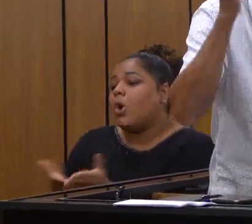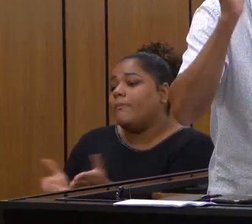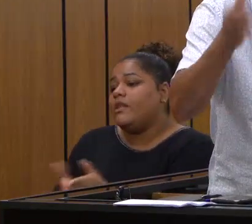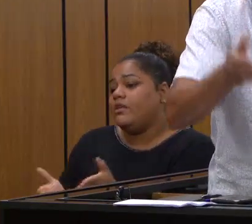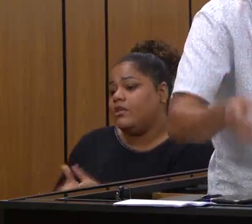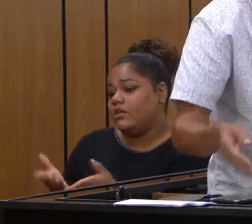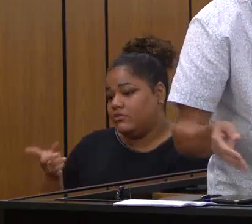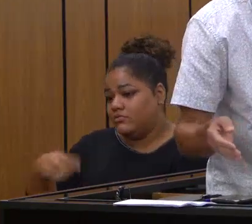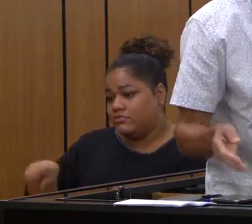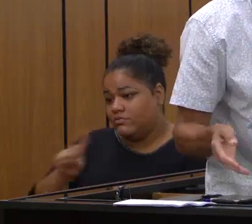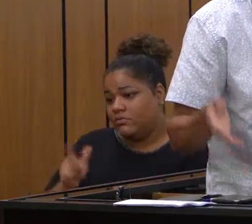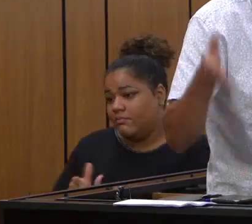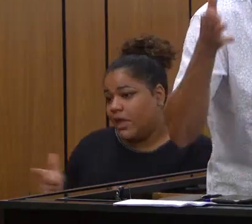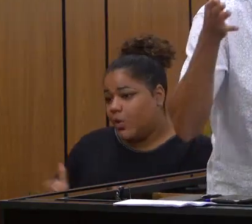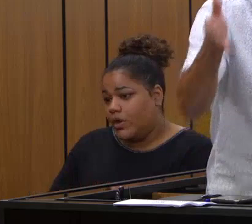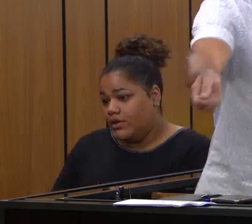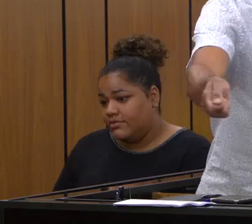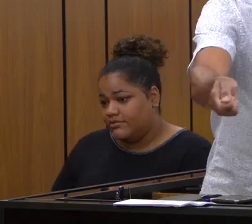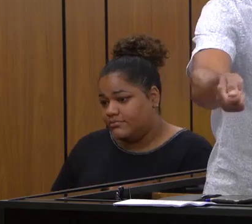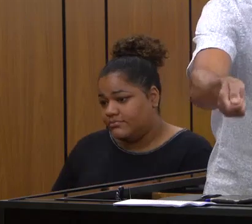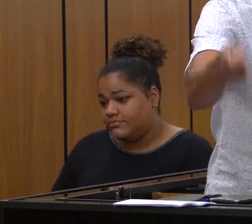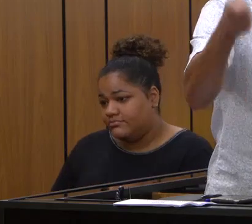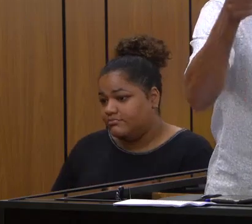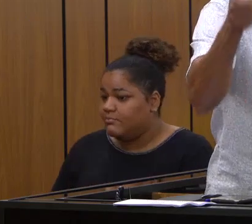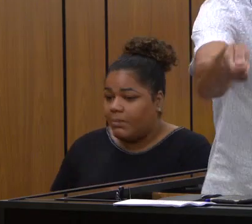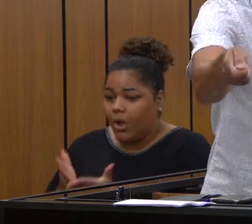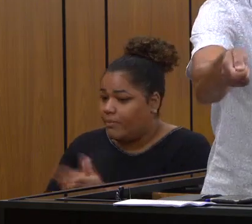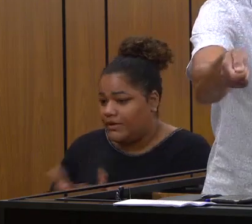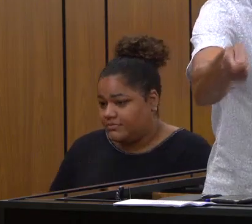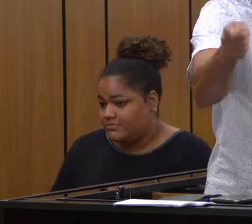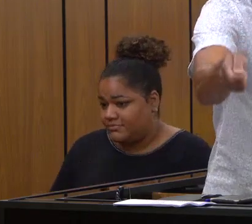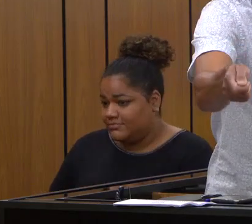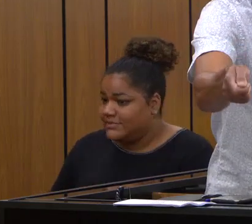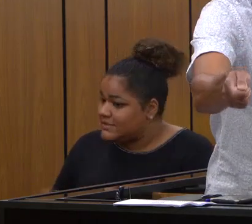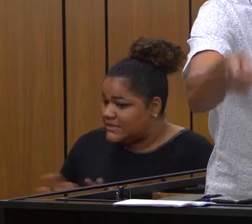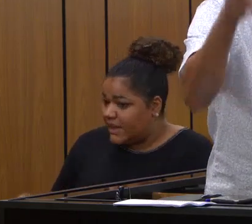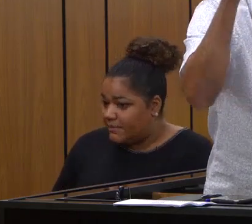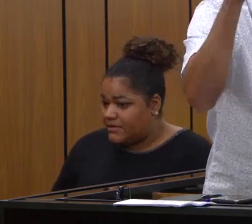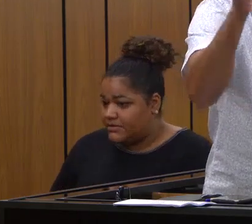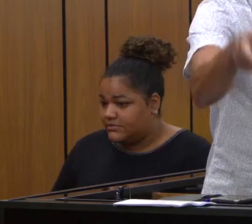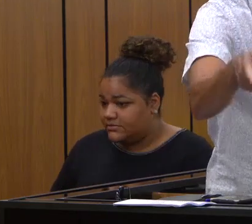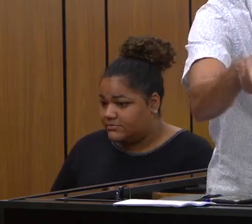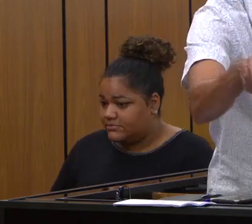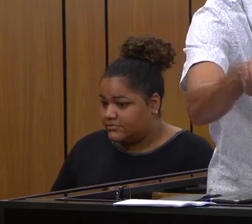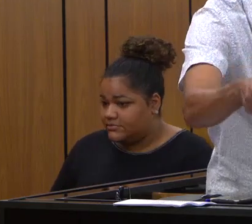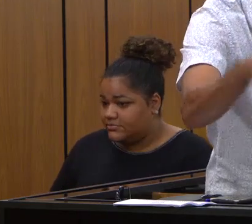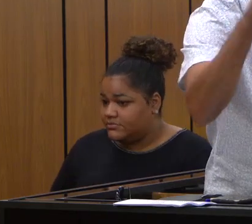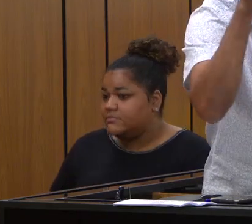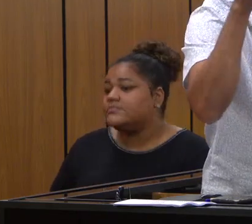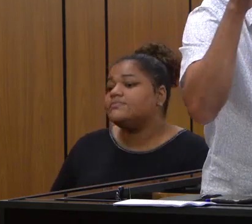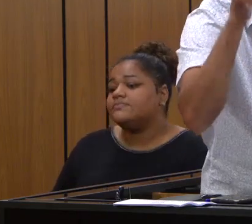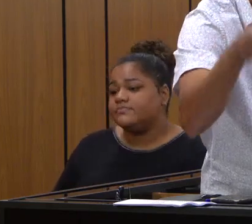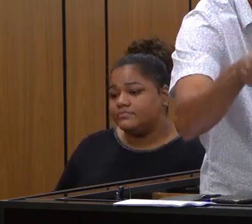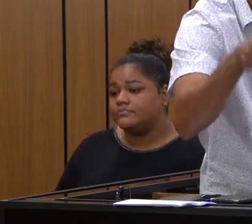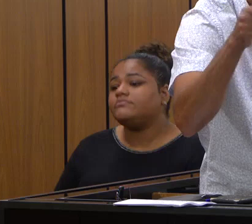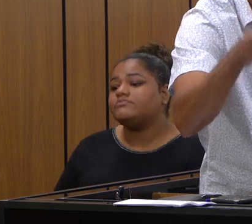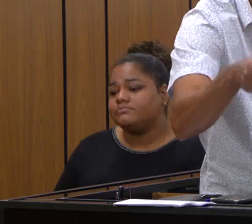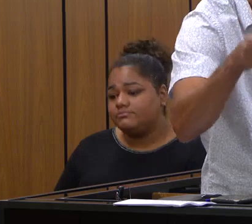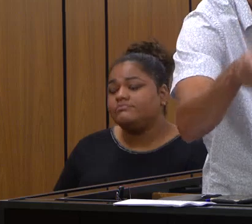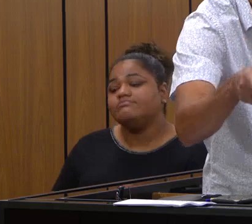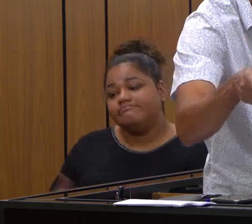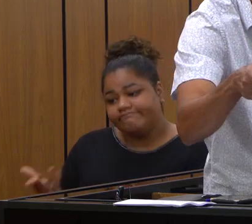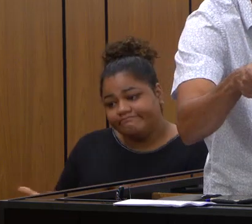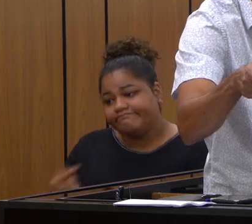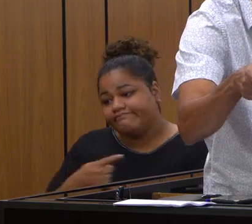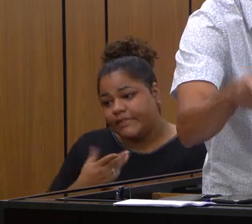você sabe quando você apertou a mão falou assim tá certo é assim a palavra vale a maioria das pessoas que